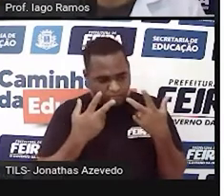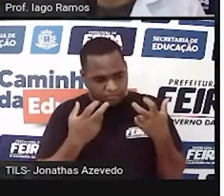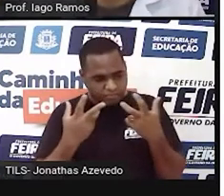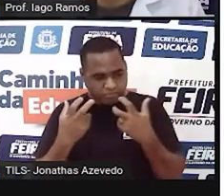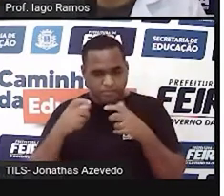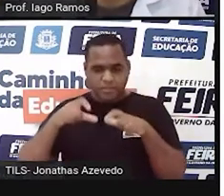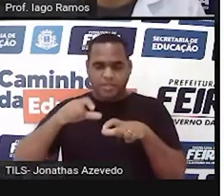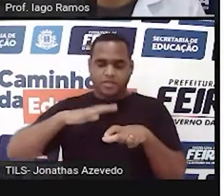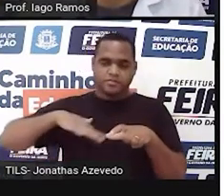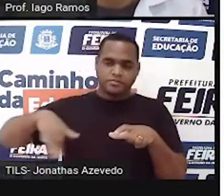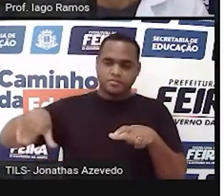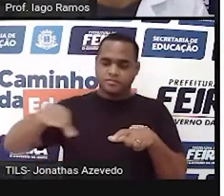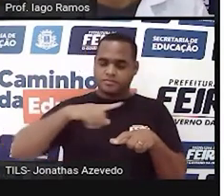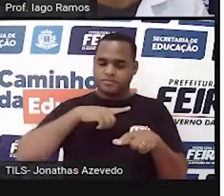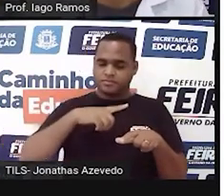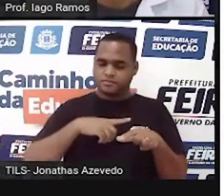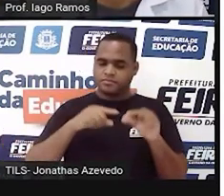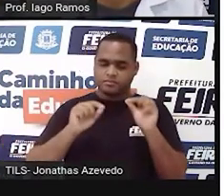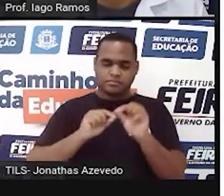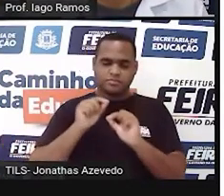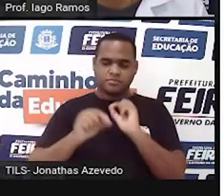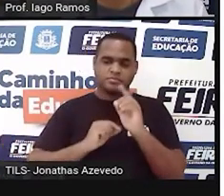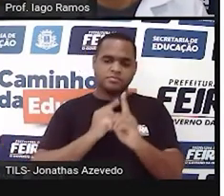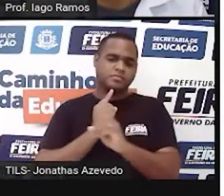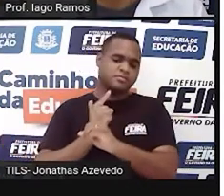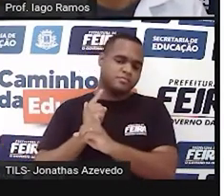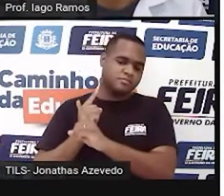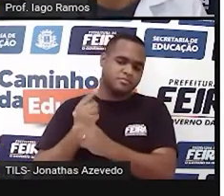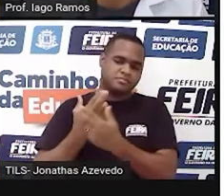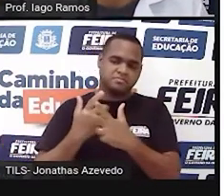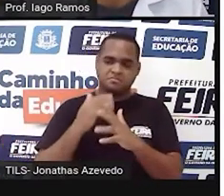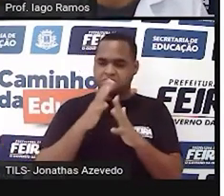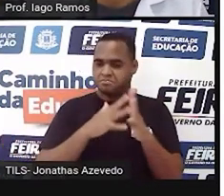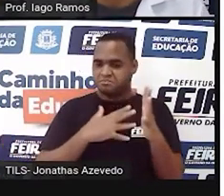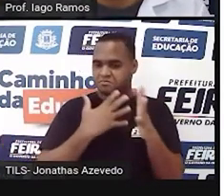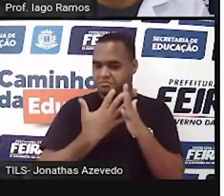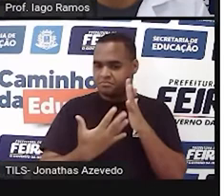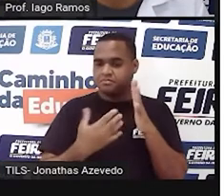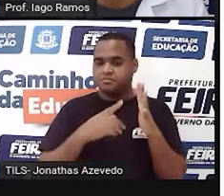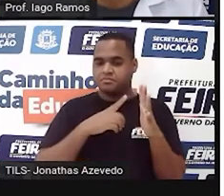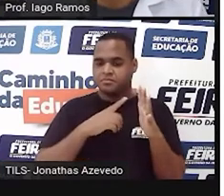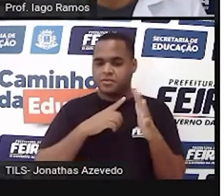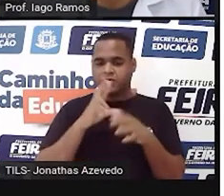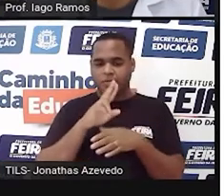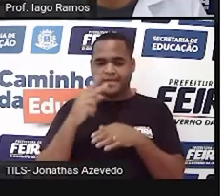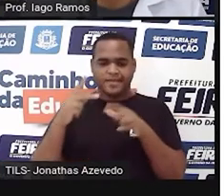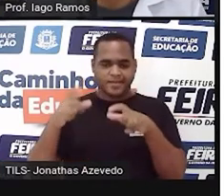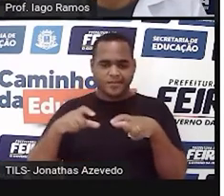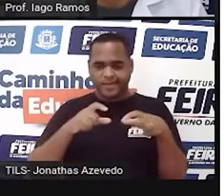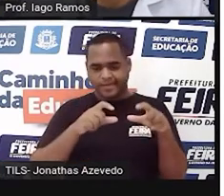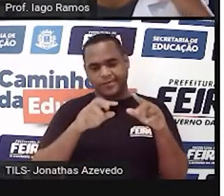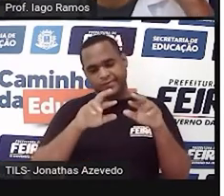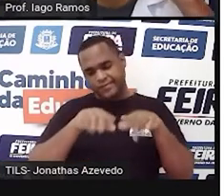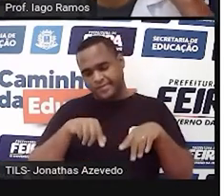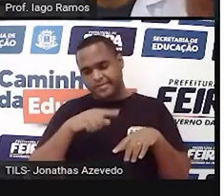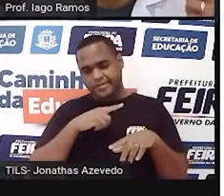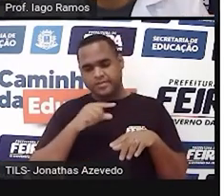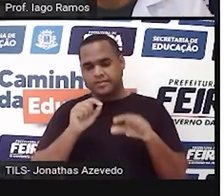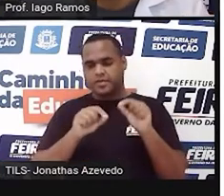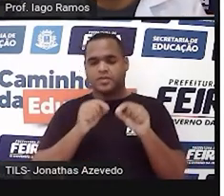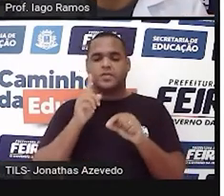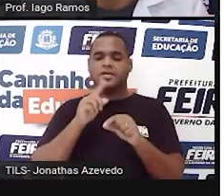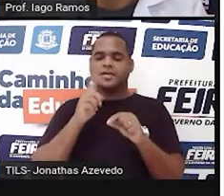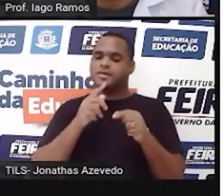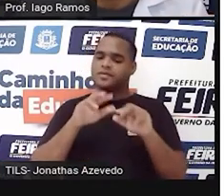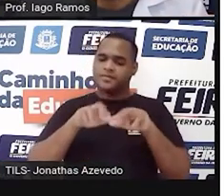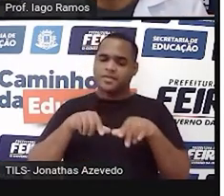nesse local onde você se encontra e fazer aí, ó, escrever uma listazinha com o nome desses objetos ou coisas que você consegue